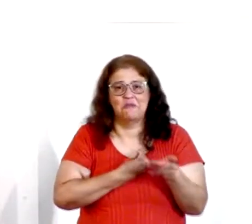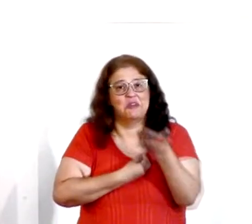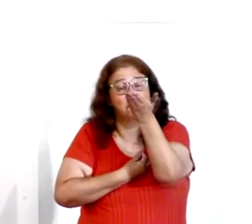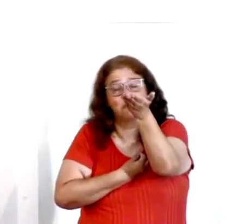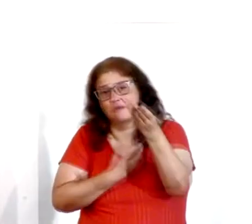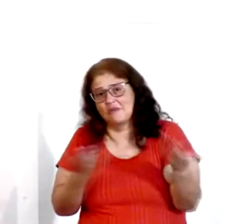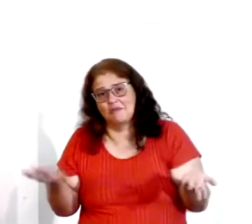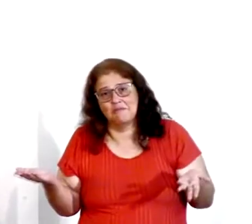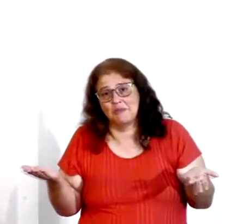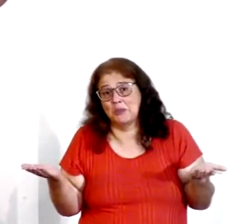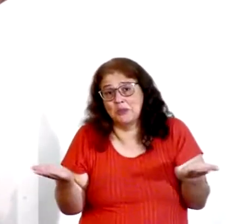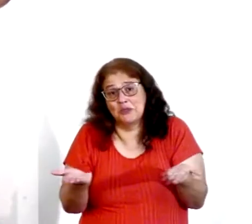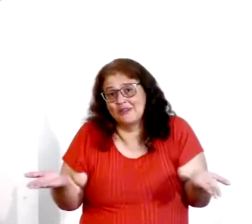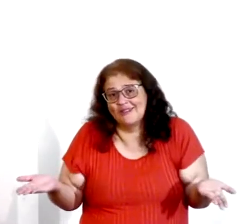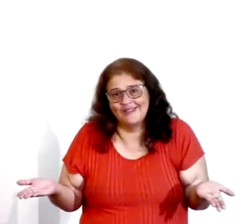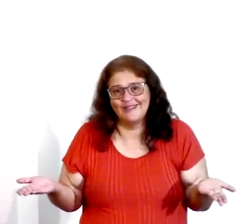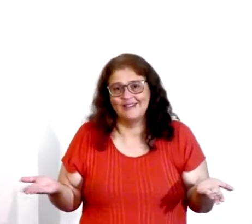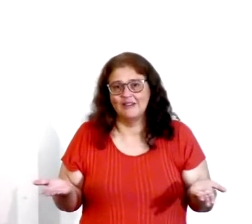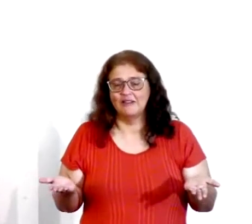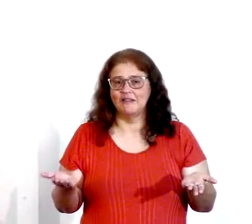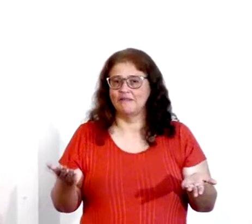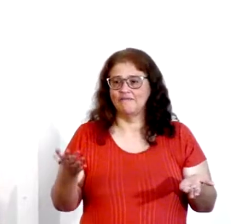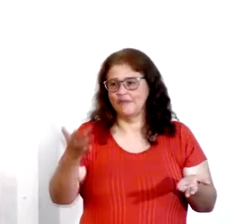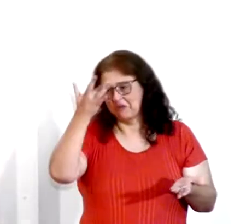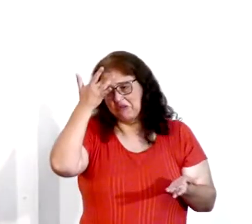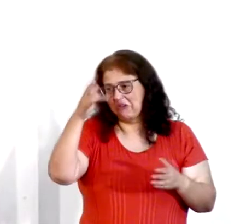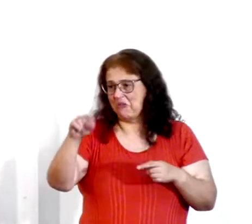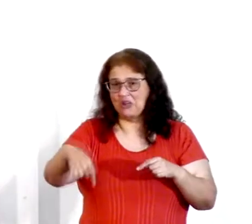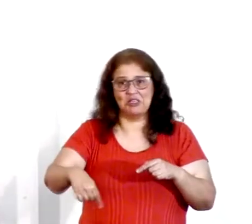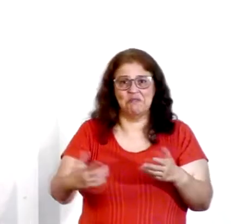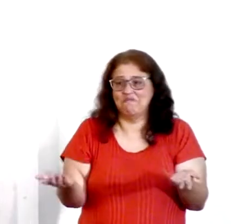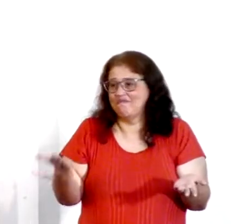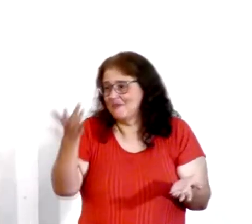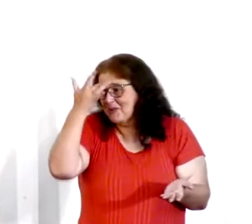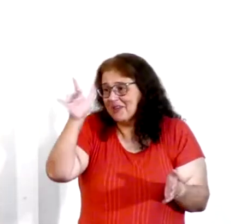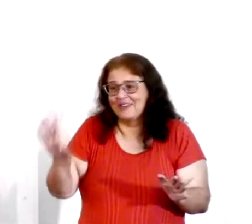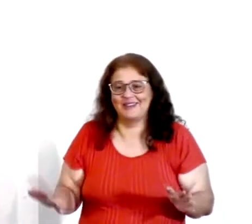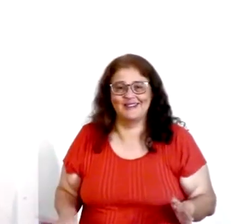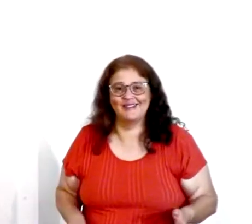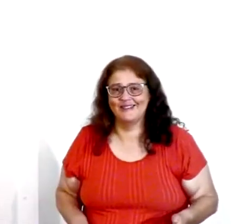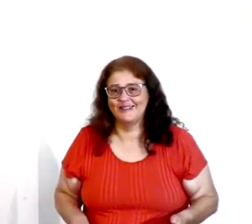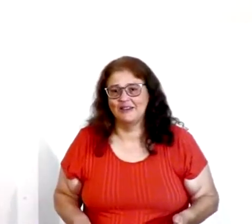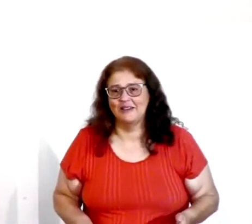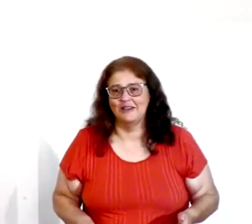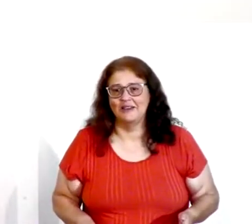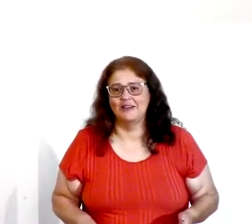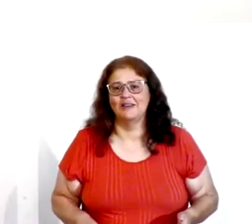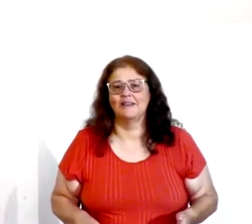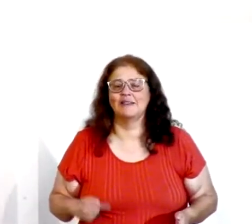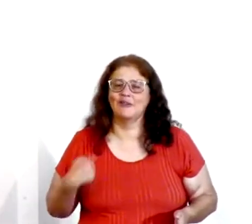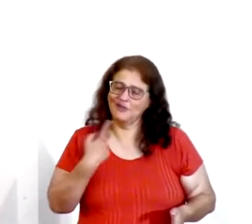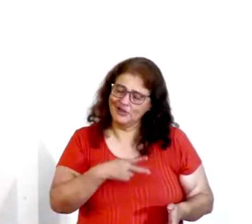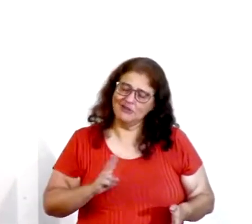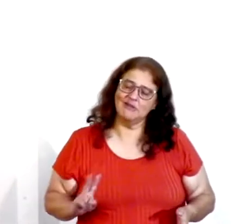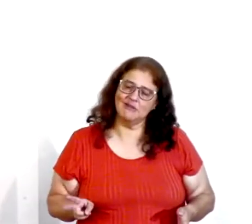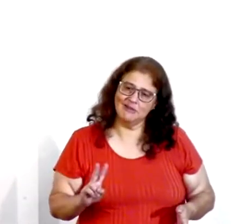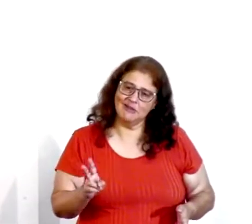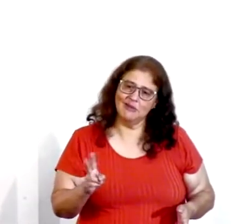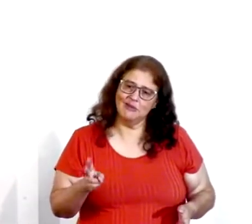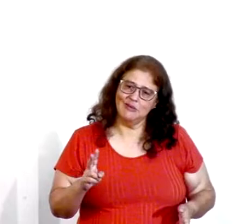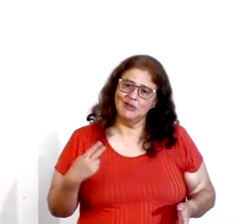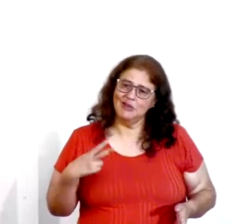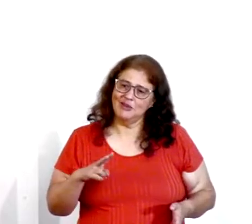sociais, você que está aqui nessa noite. Talvez nós estejamos acostumados a